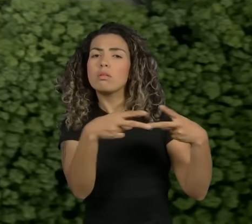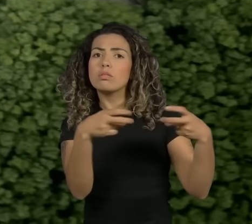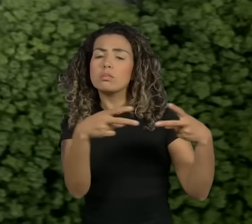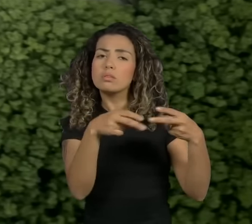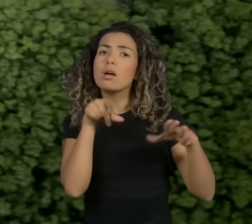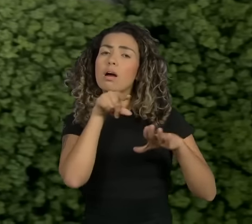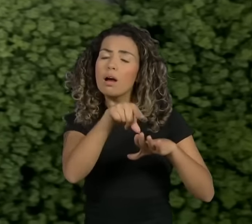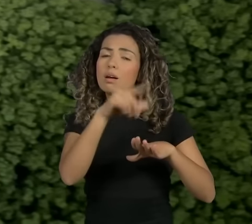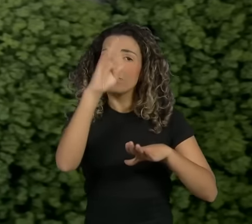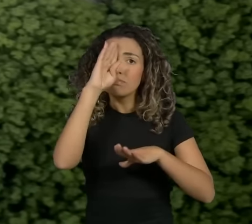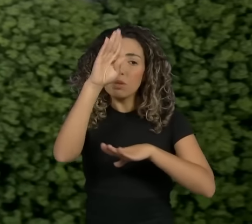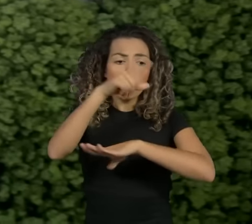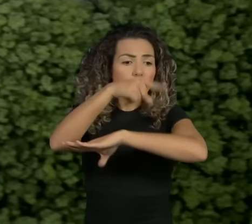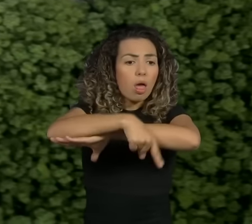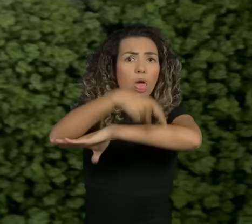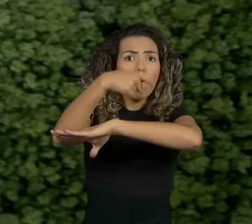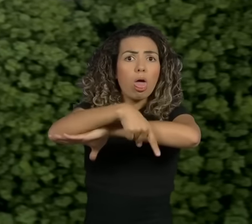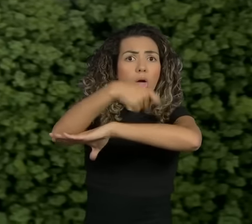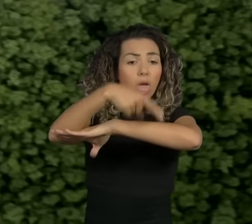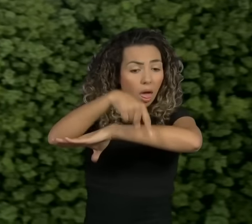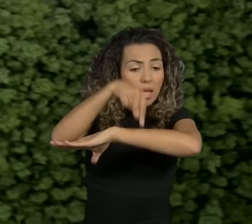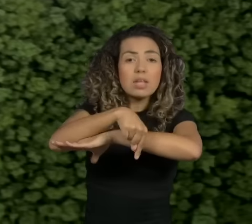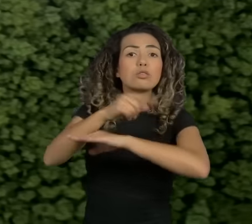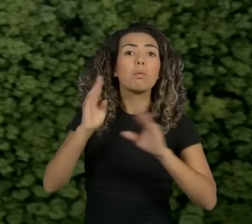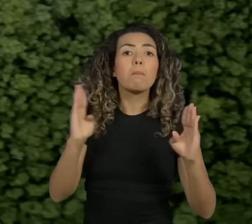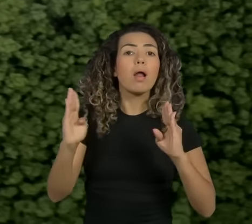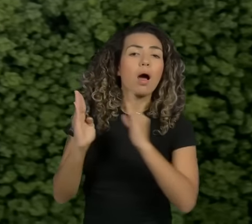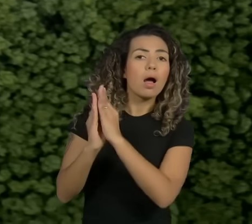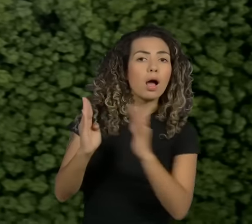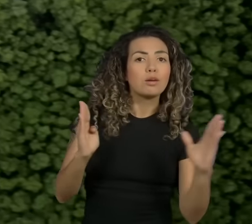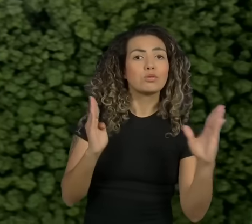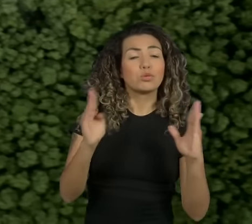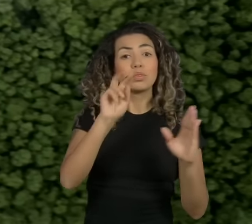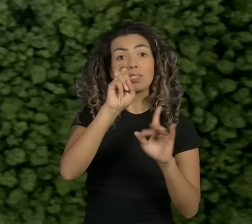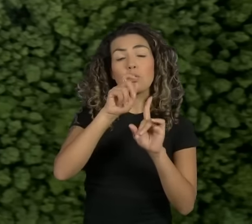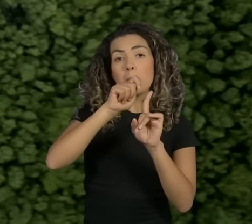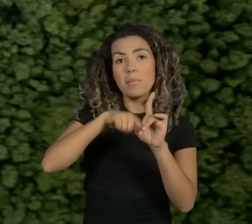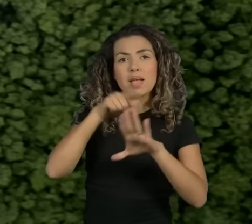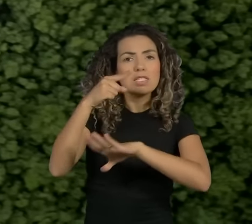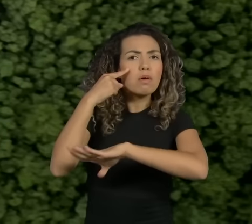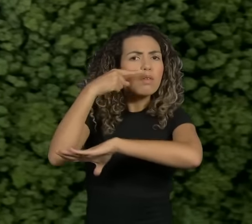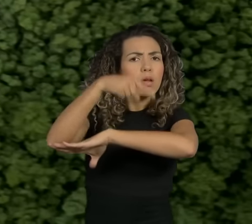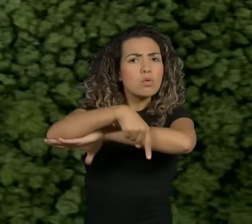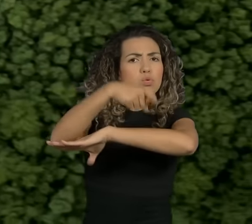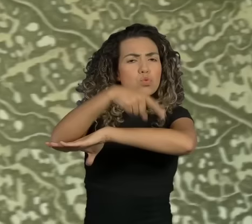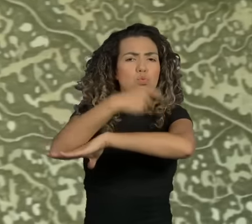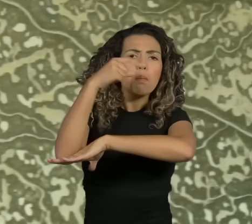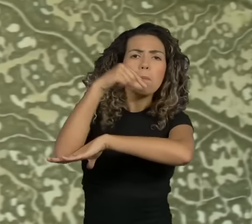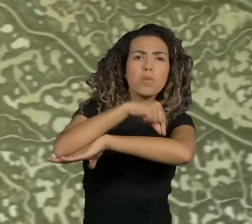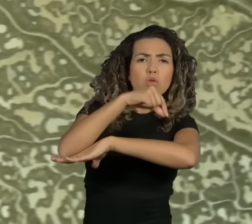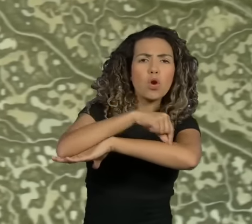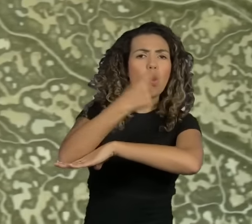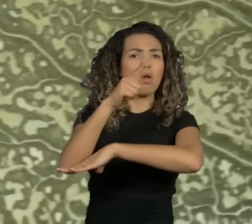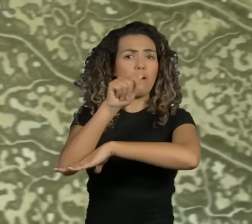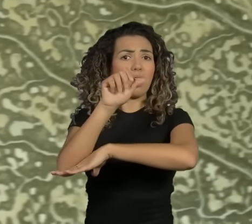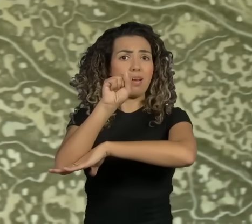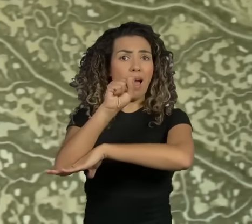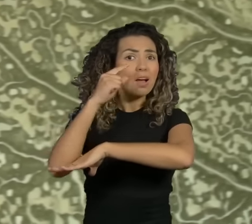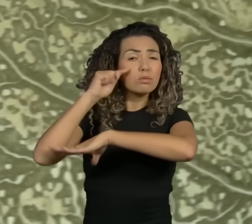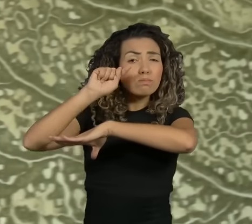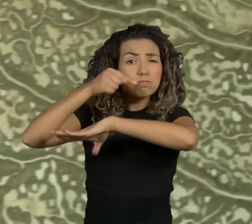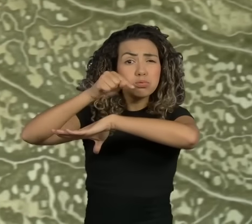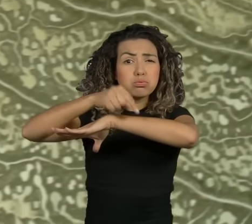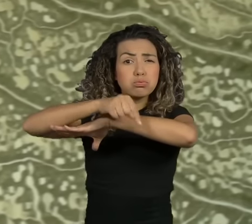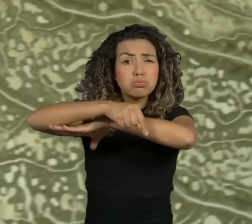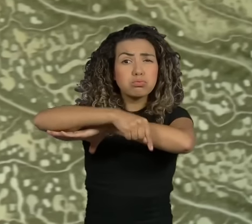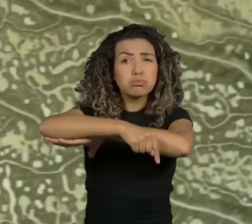perfuração, que deve durar 5 meses, para pesquisas de petróleo e gás em águas profundas, a 500 quilômetros da